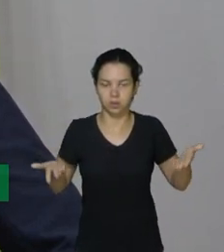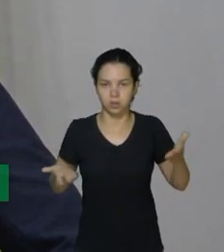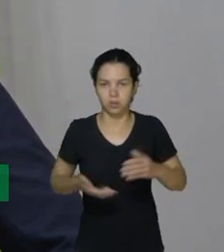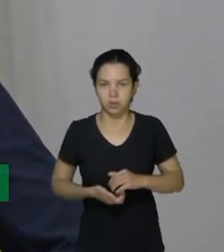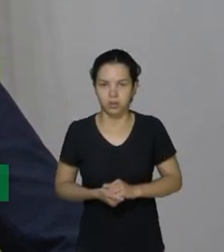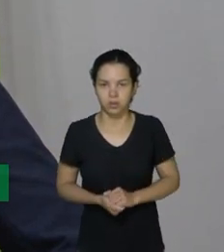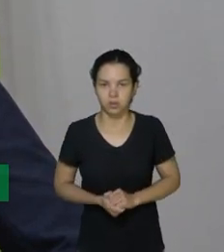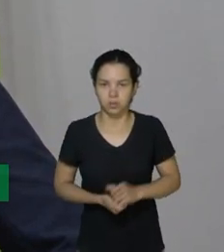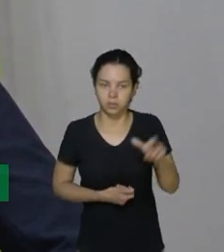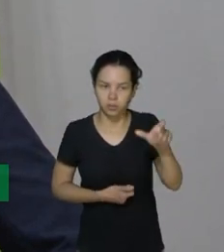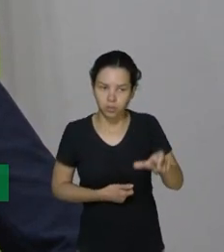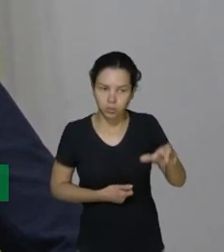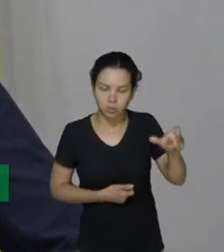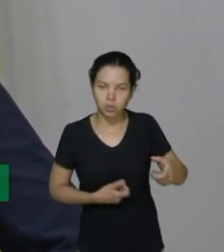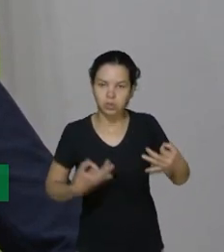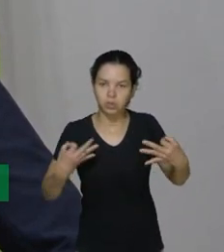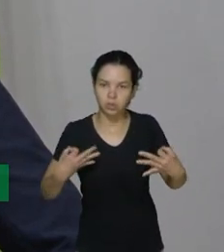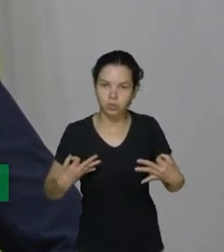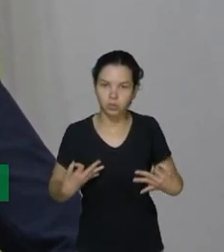pessoas justas,